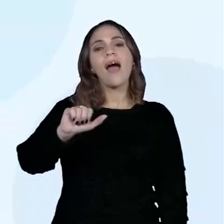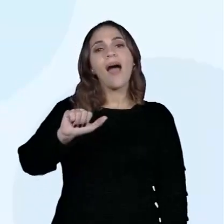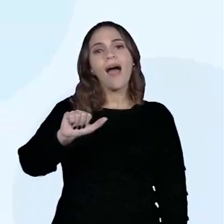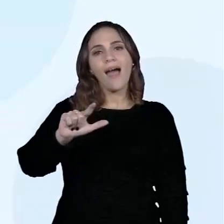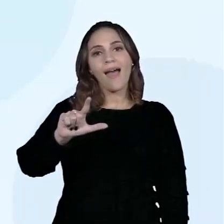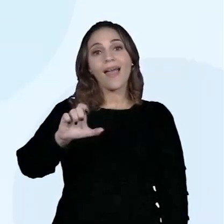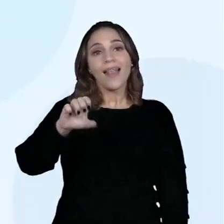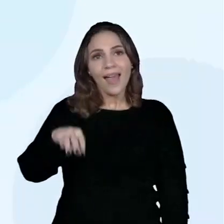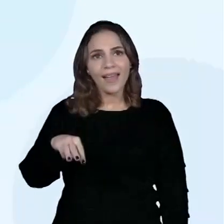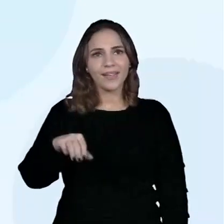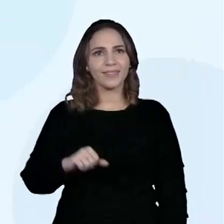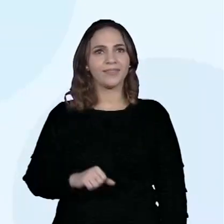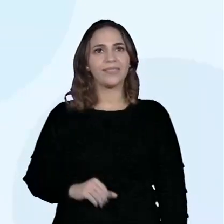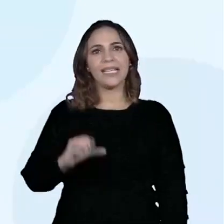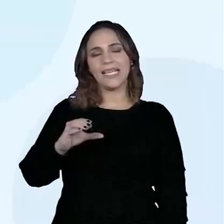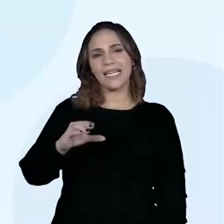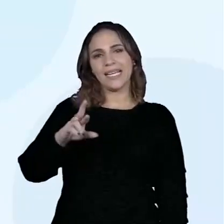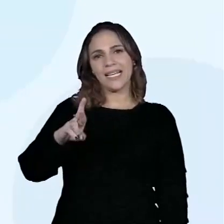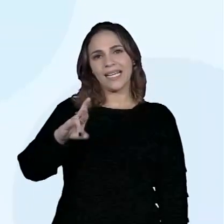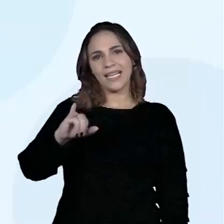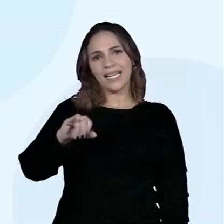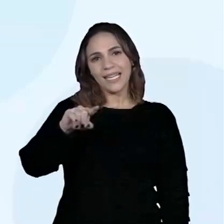monocromático, está,